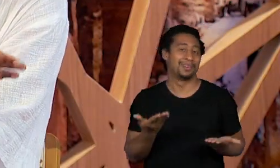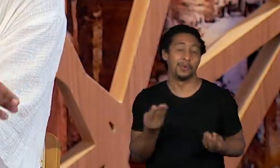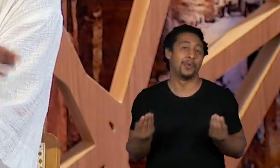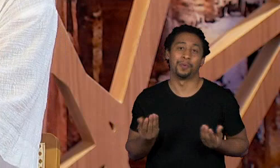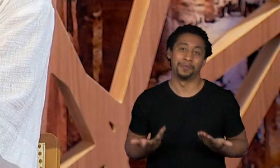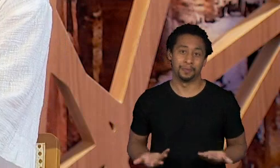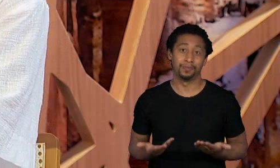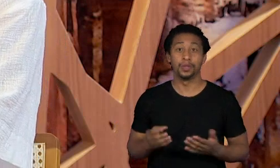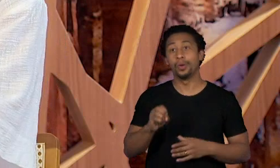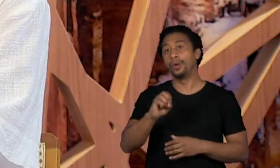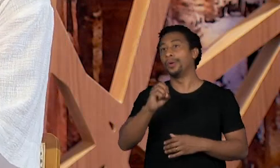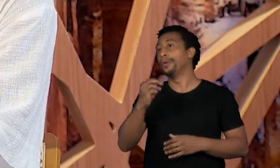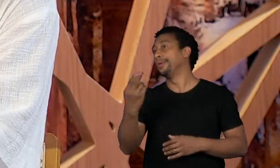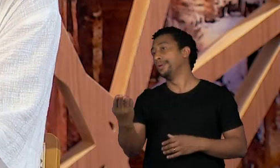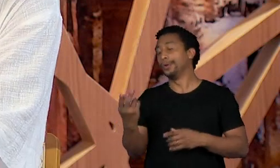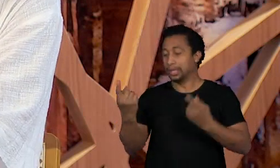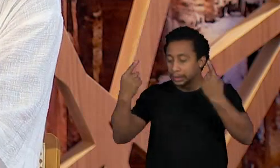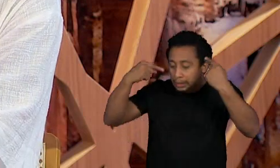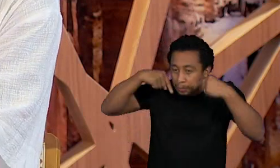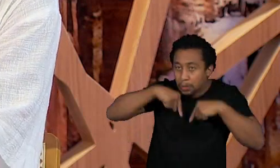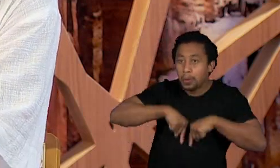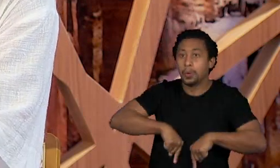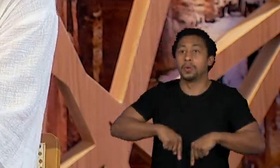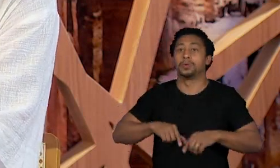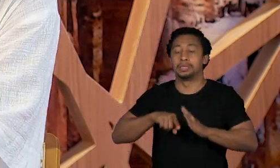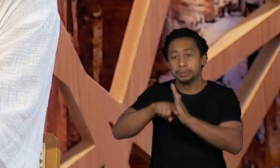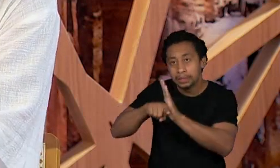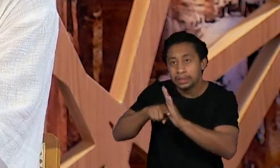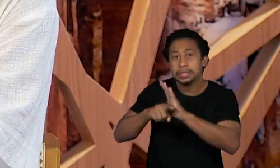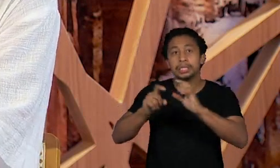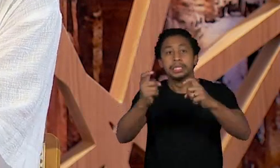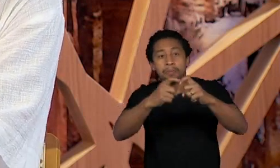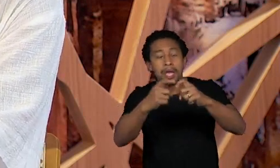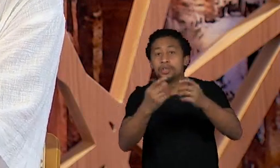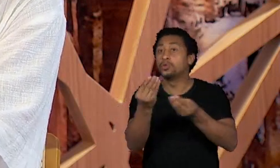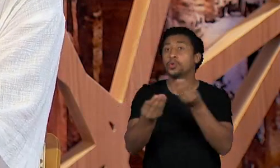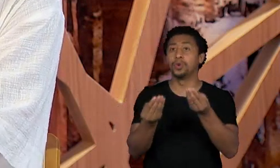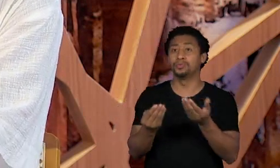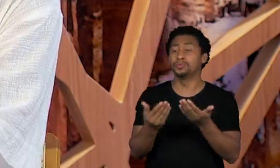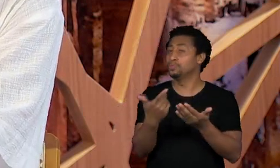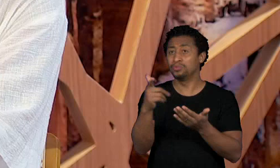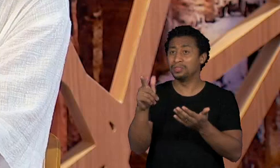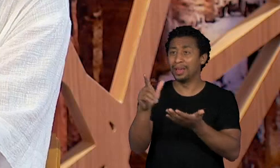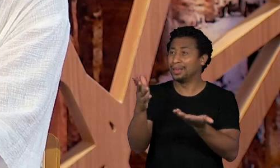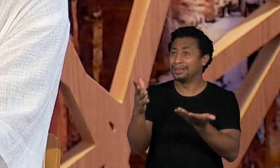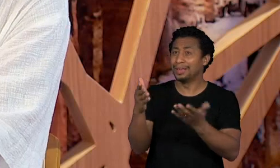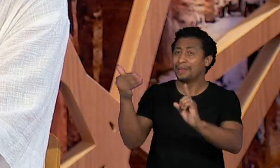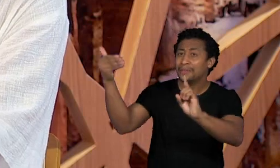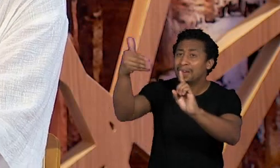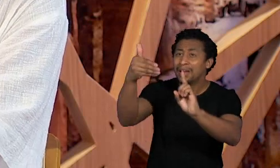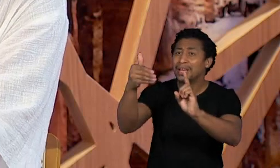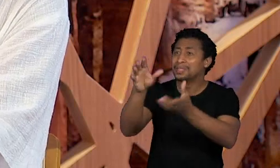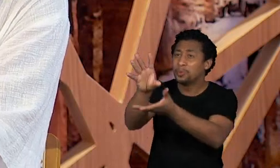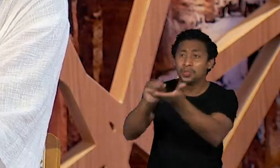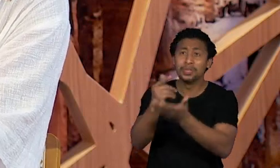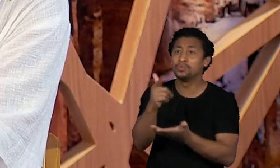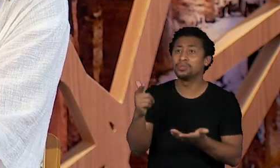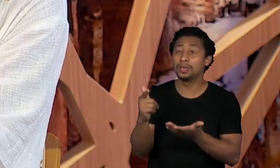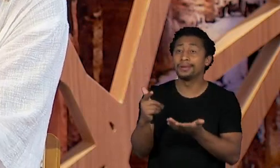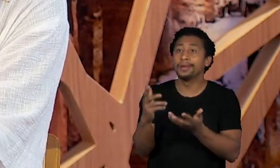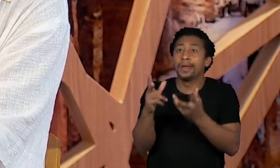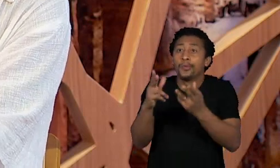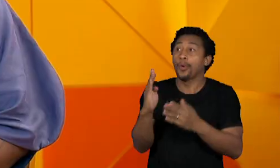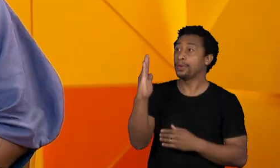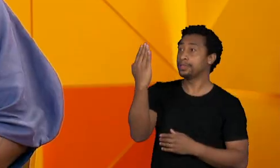uma historiadora, ou uma antropóloga, ou uma médica. Se você não tem referência, você não tem um espelho, né? Você não consegue se ver. Não